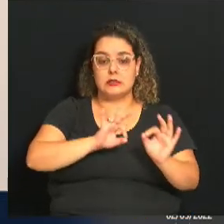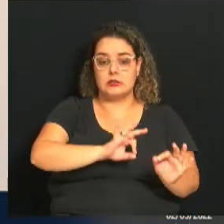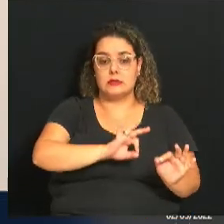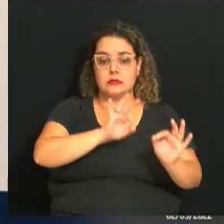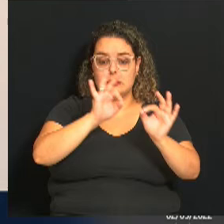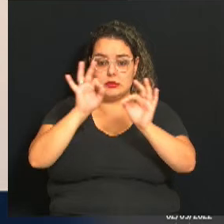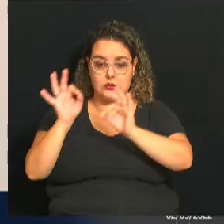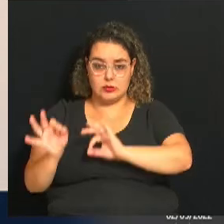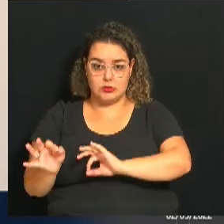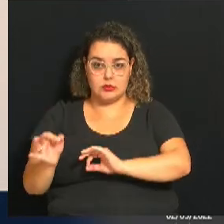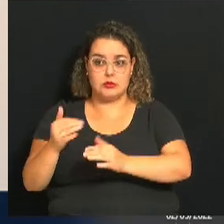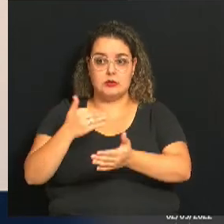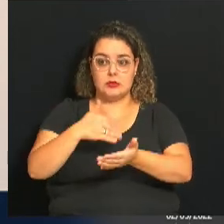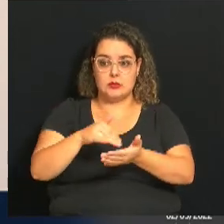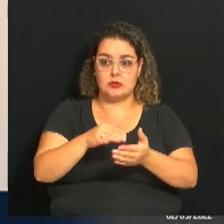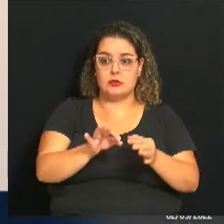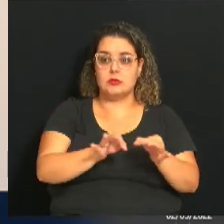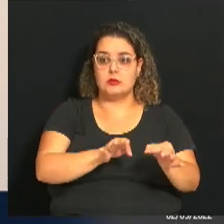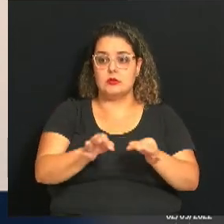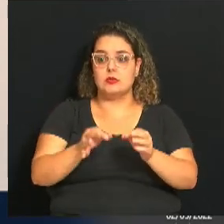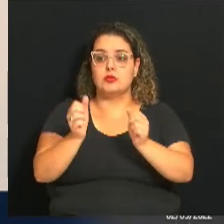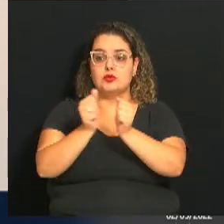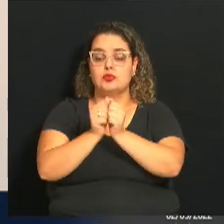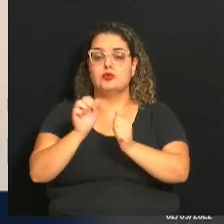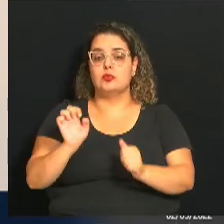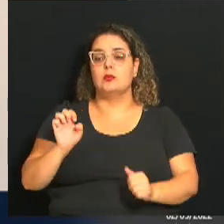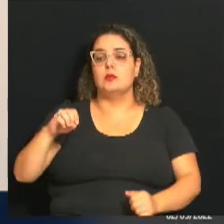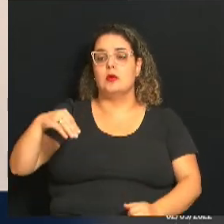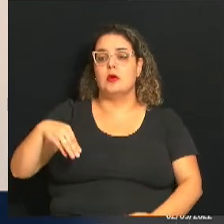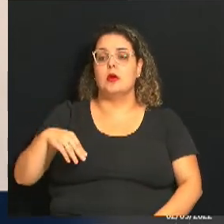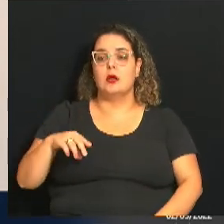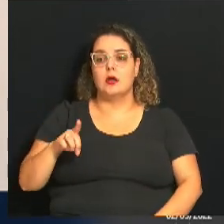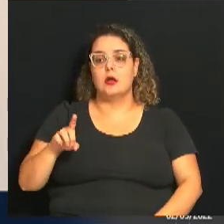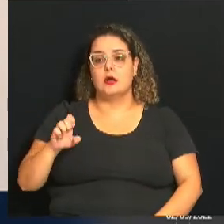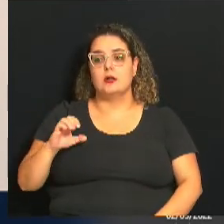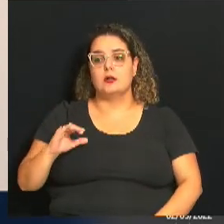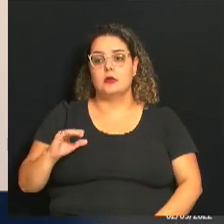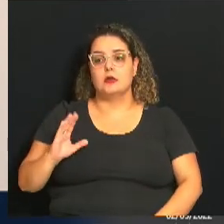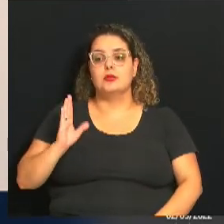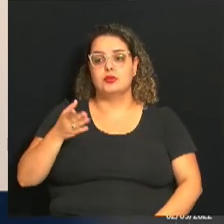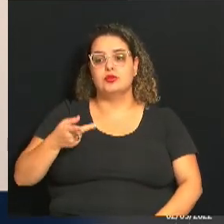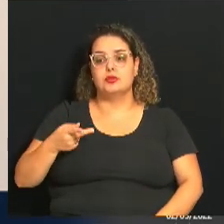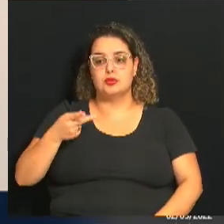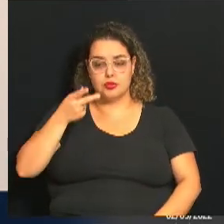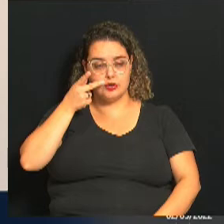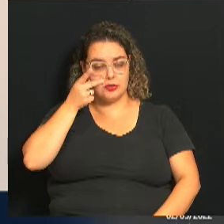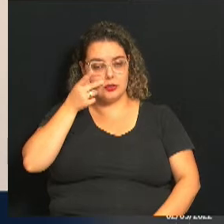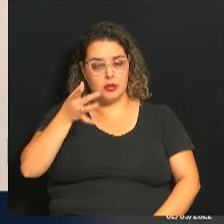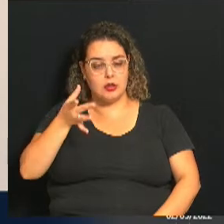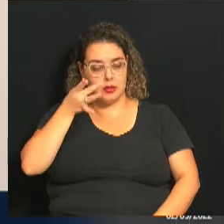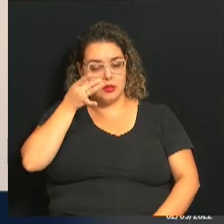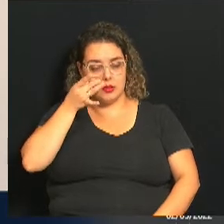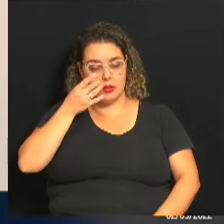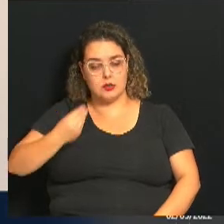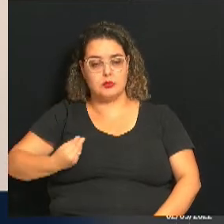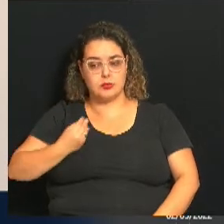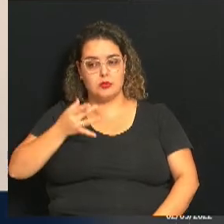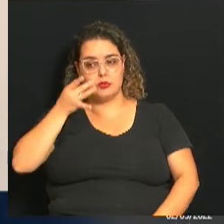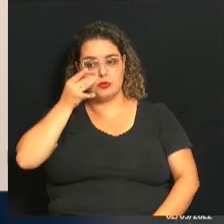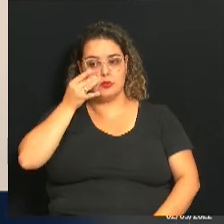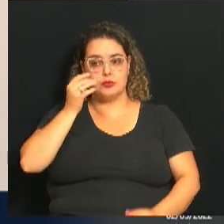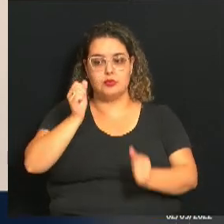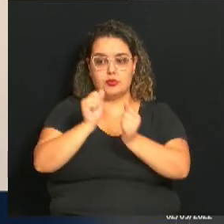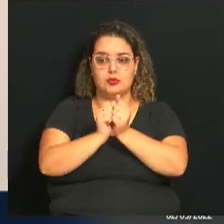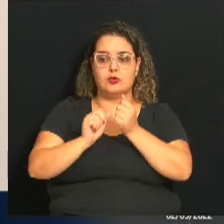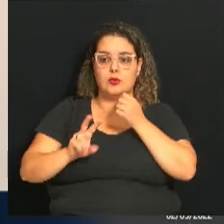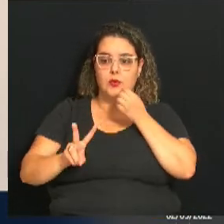Secretaria de Planejamento ou não, junto com a INDEC, eu já tive lá pessoalmente com o Vinícius e com